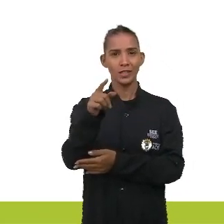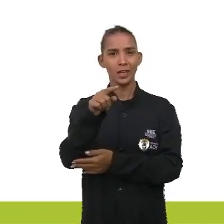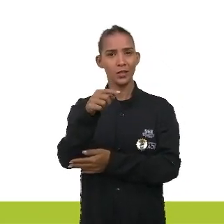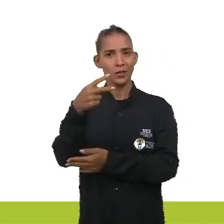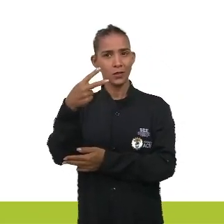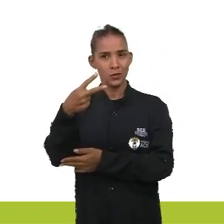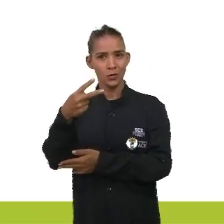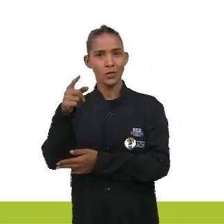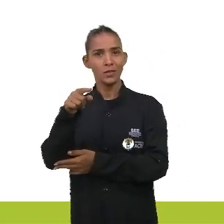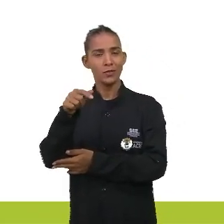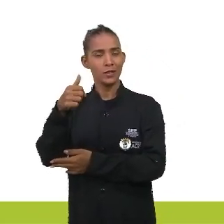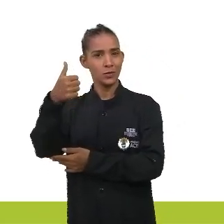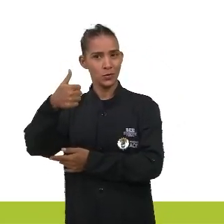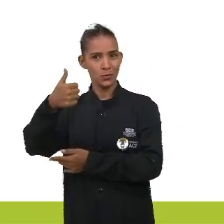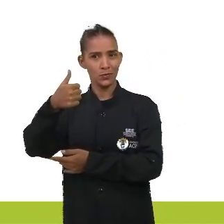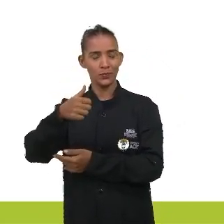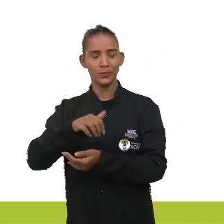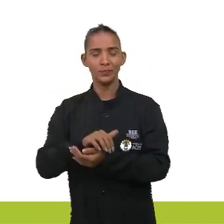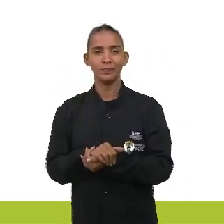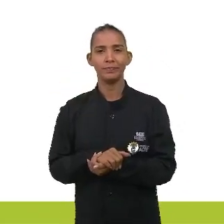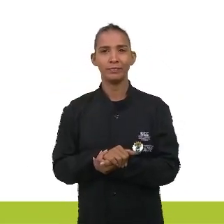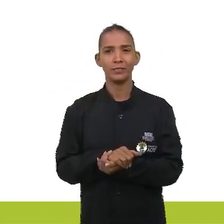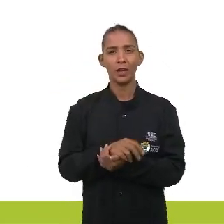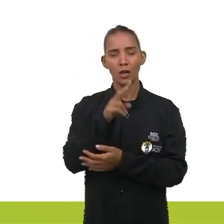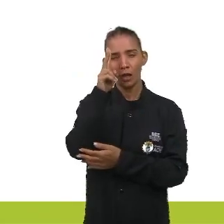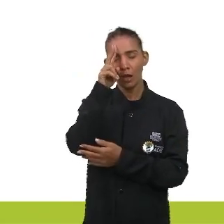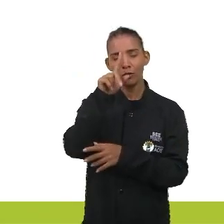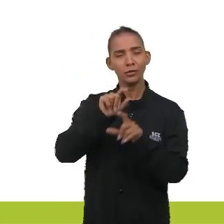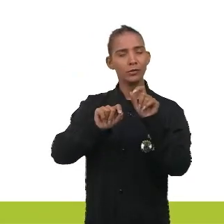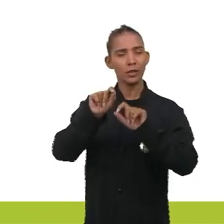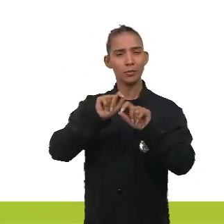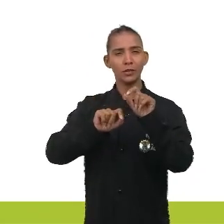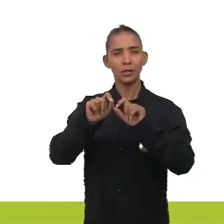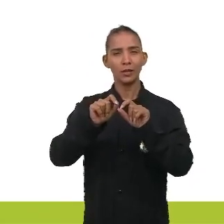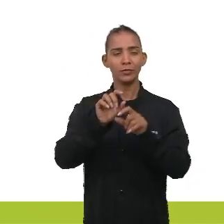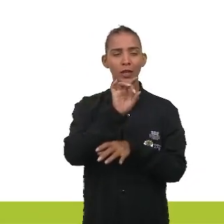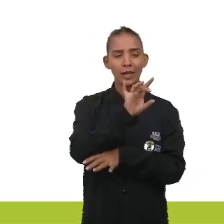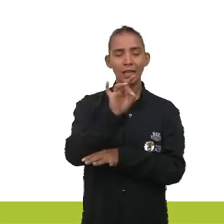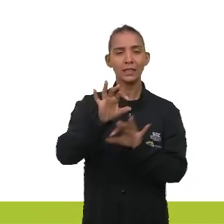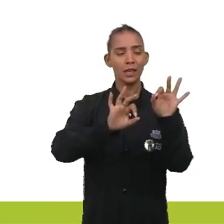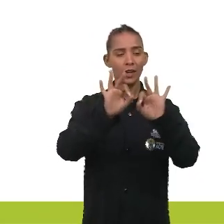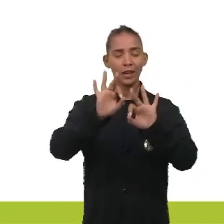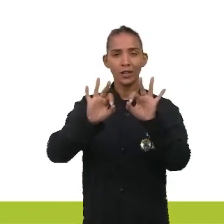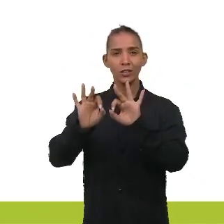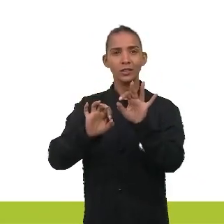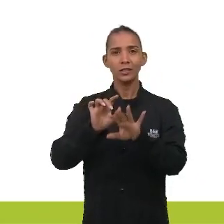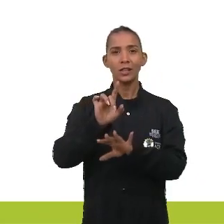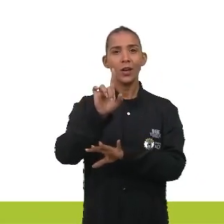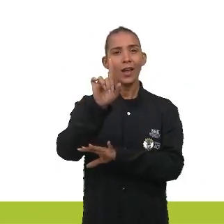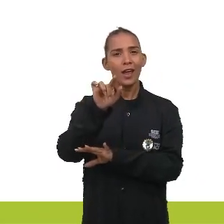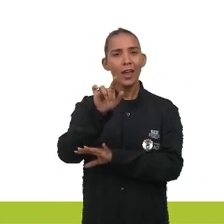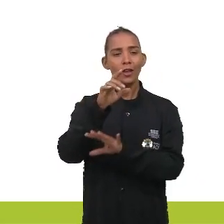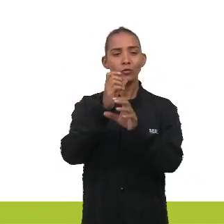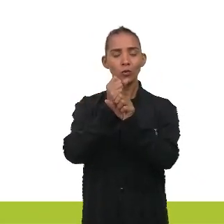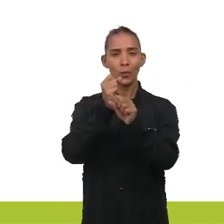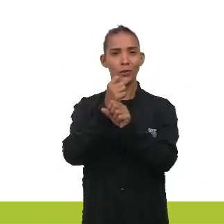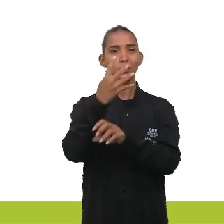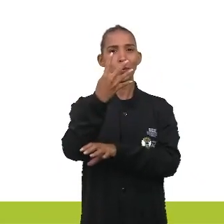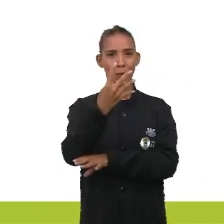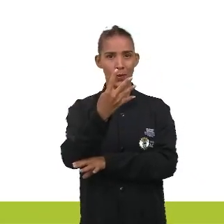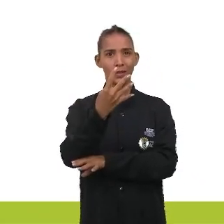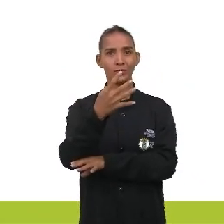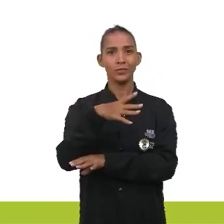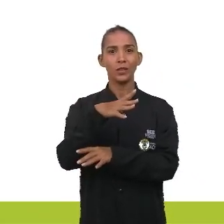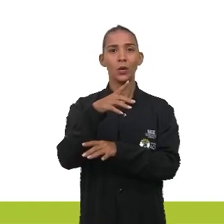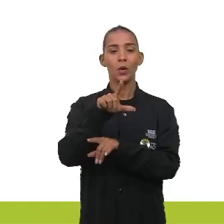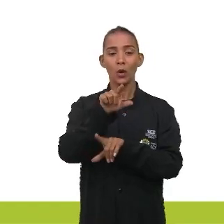da contagem. Aí eu lembro que cada organização é contada 4 vezes, então eu pego e divido